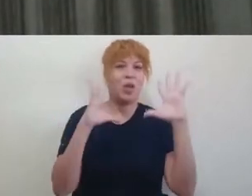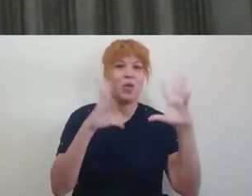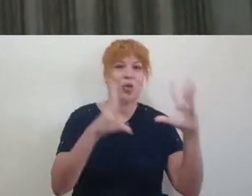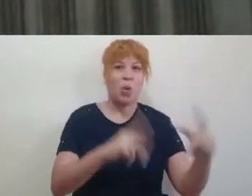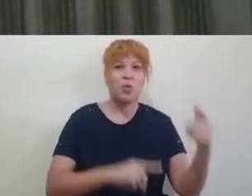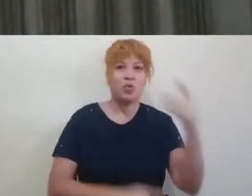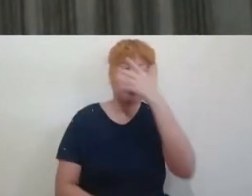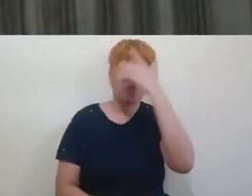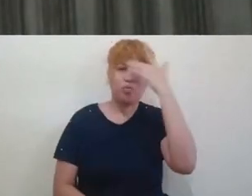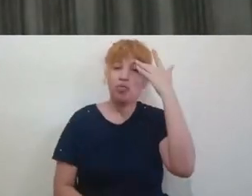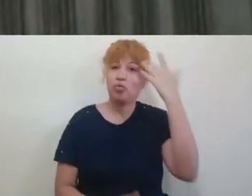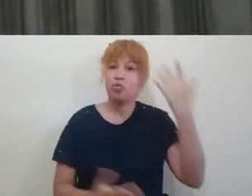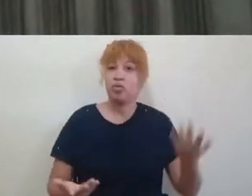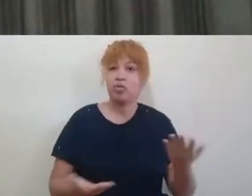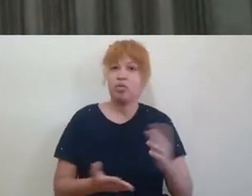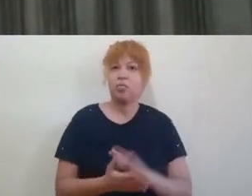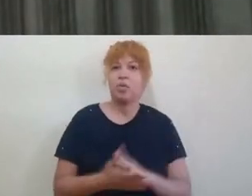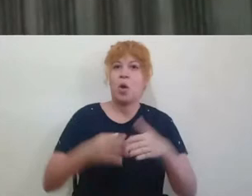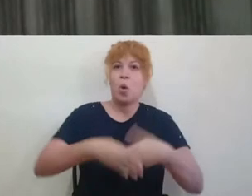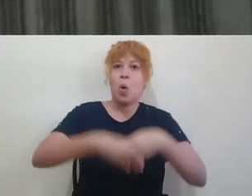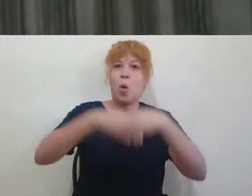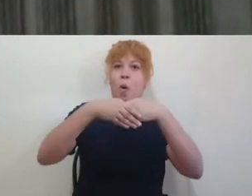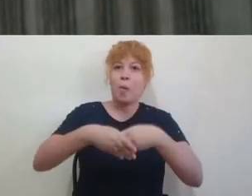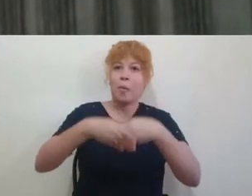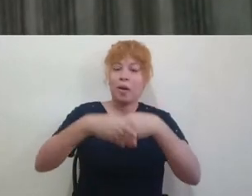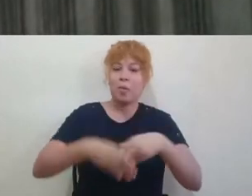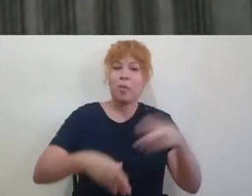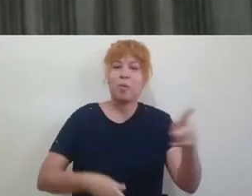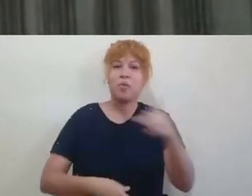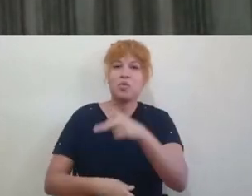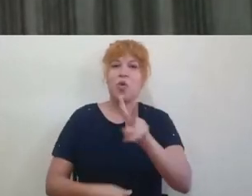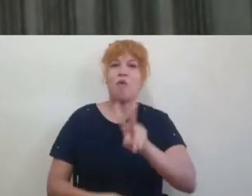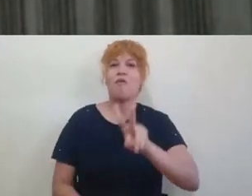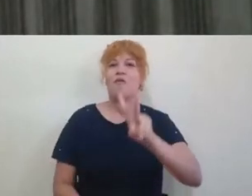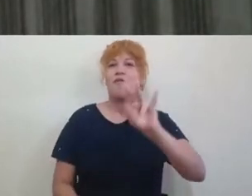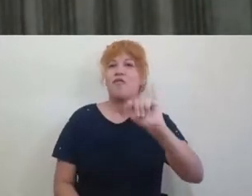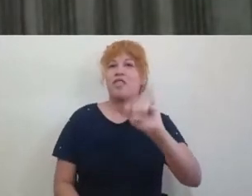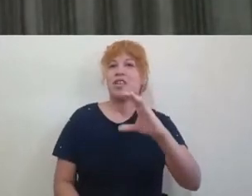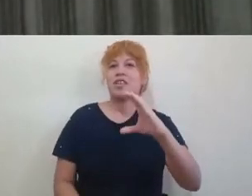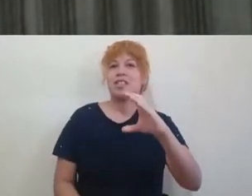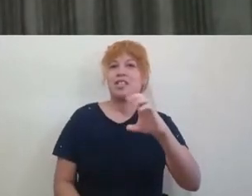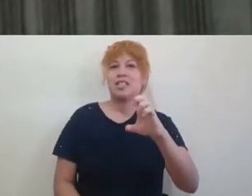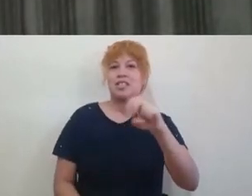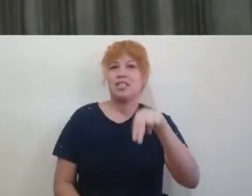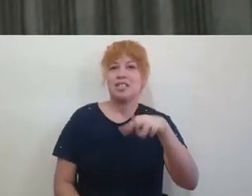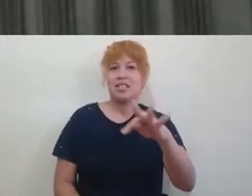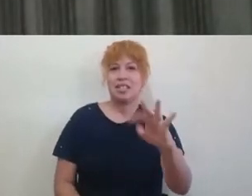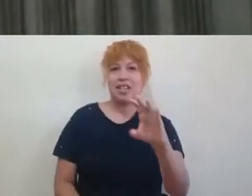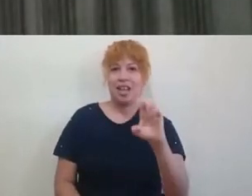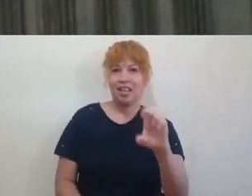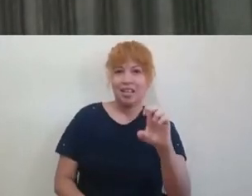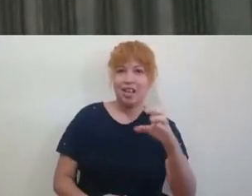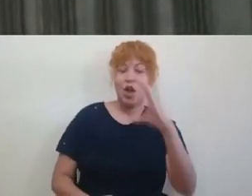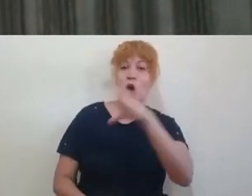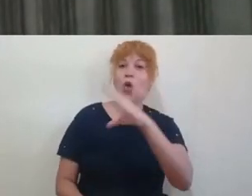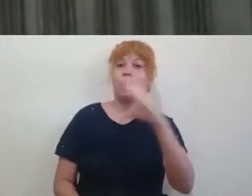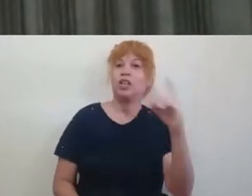da UFRPE. Cumprimento também a técnica administrativa Rafaela Simões